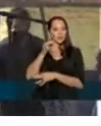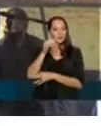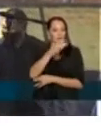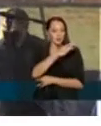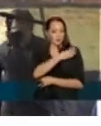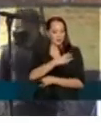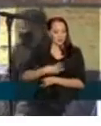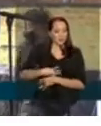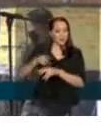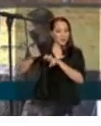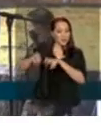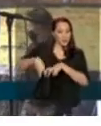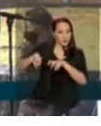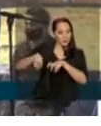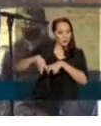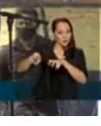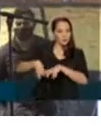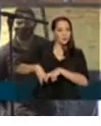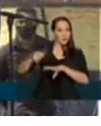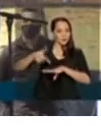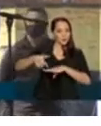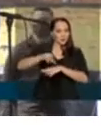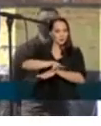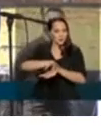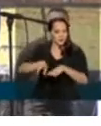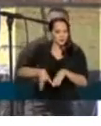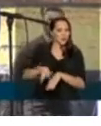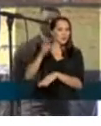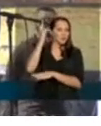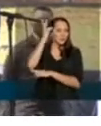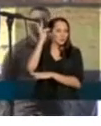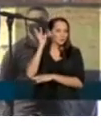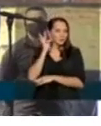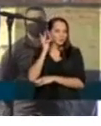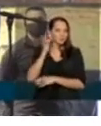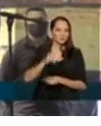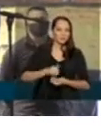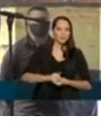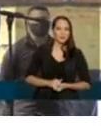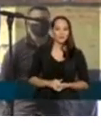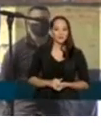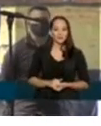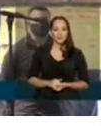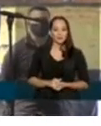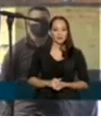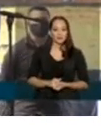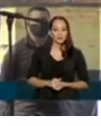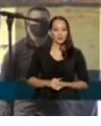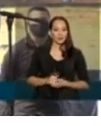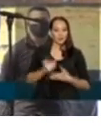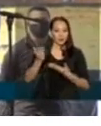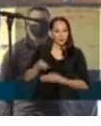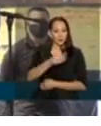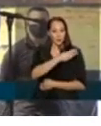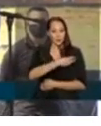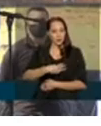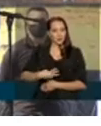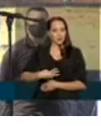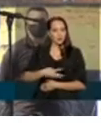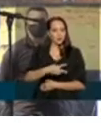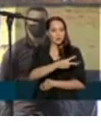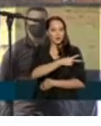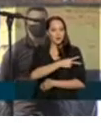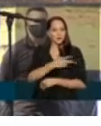da Agricultura, Pecuária e Abastecimento, Tereza Cristina Correia da Costa Dias, Senhor Ministro-Chefe do